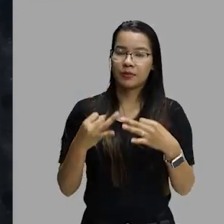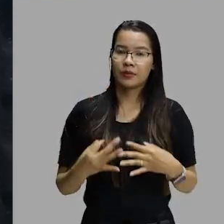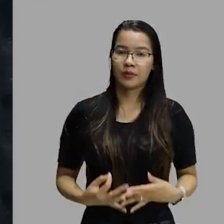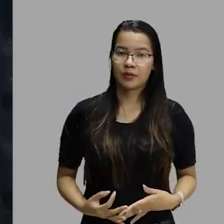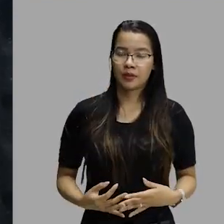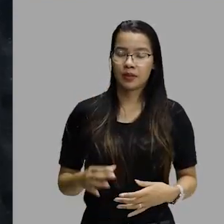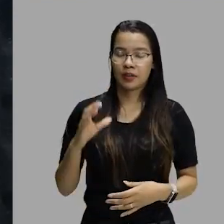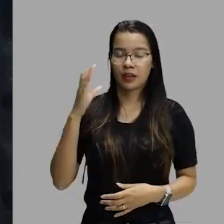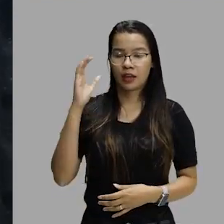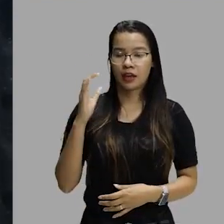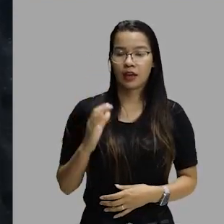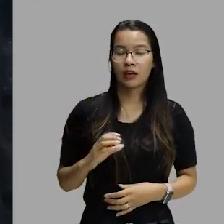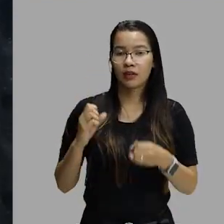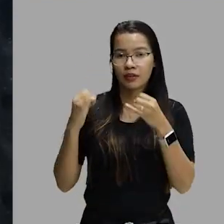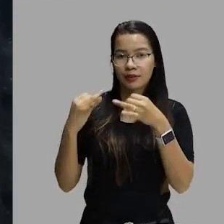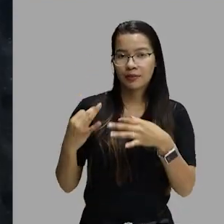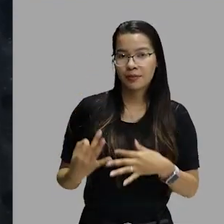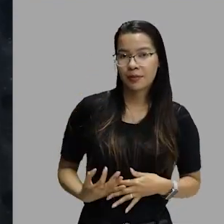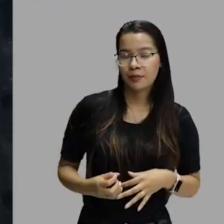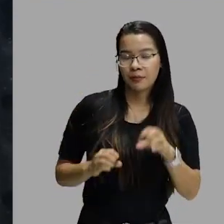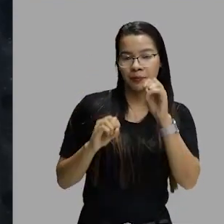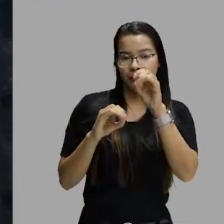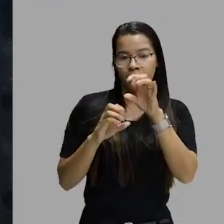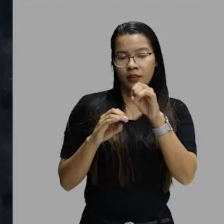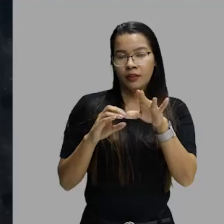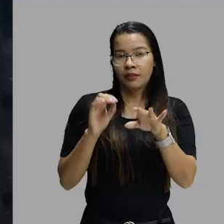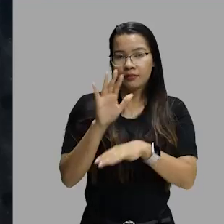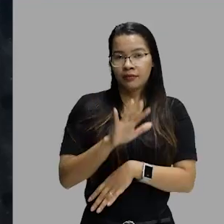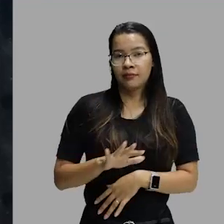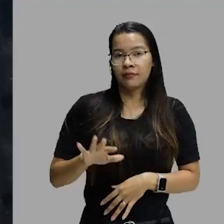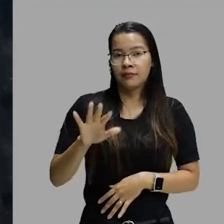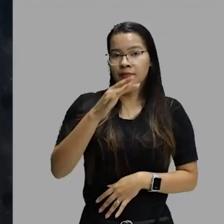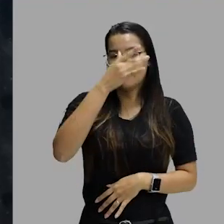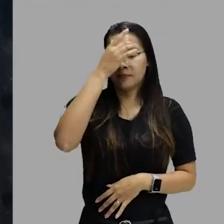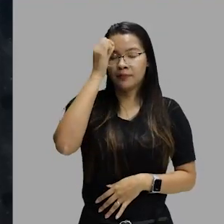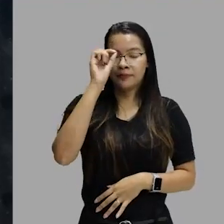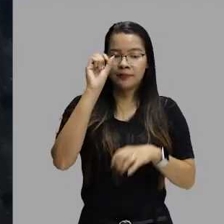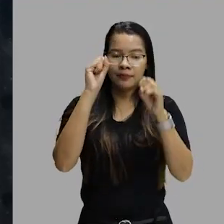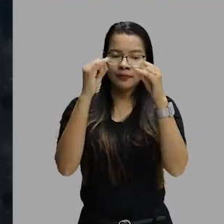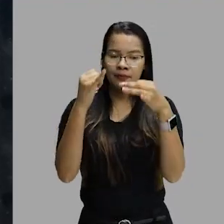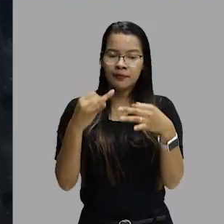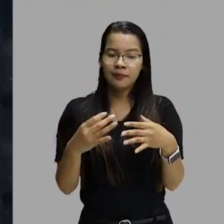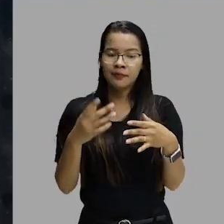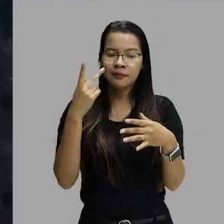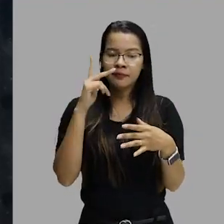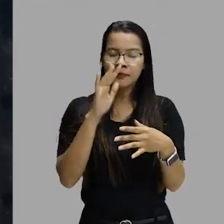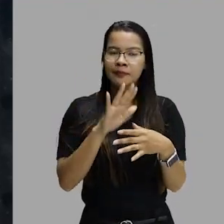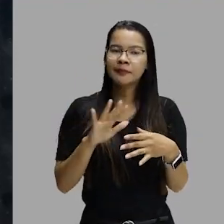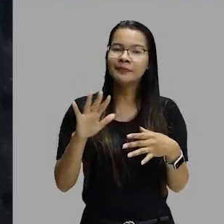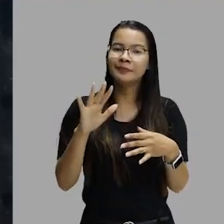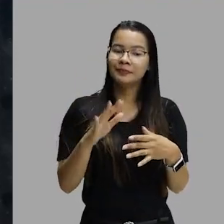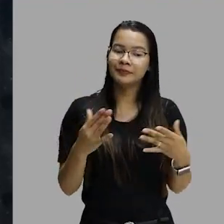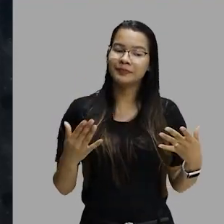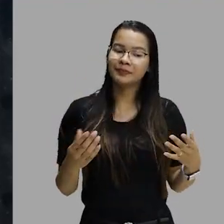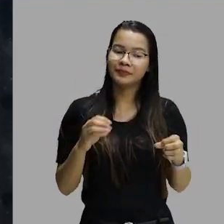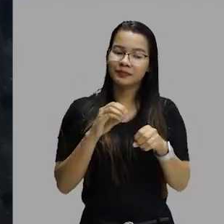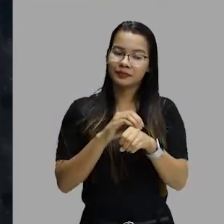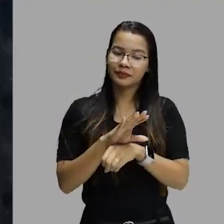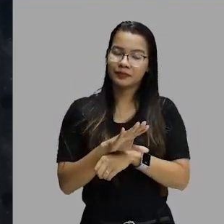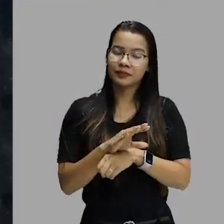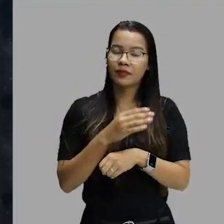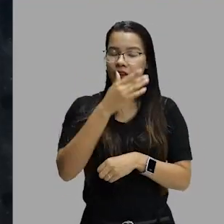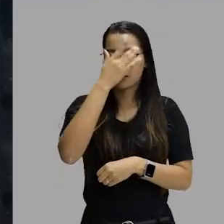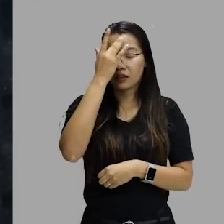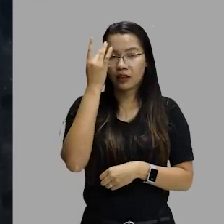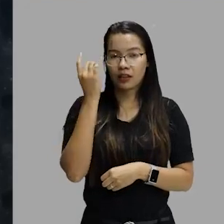a aula aos chuchus. Quem explica, explica alguma coisa a alguém. Verbo enviar. Quem envia, envia um